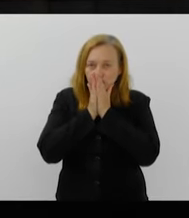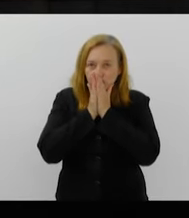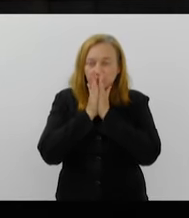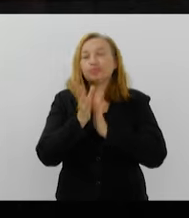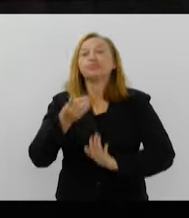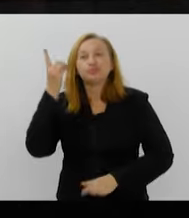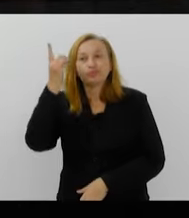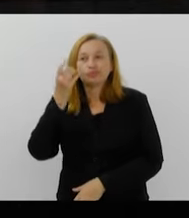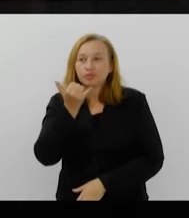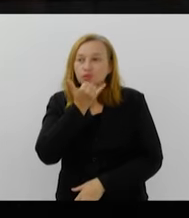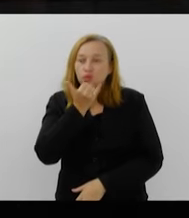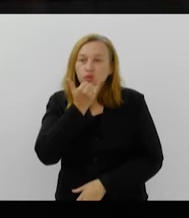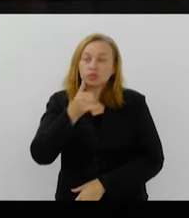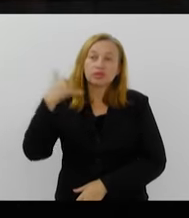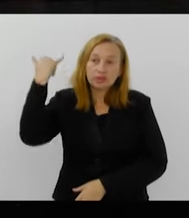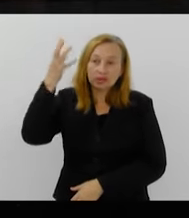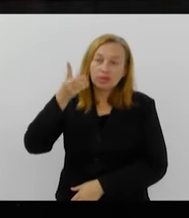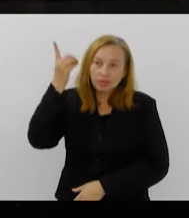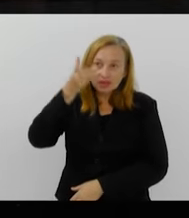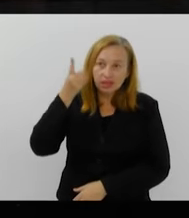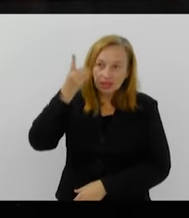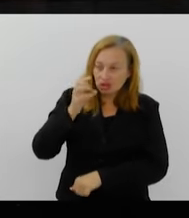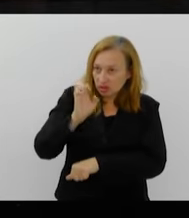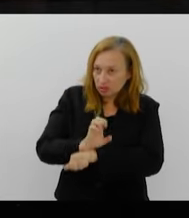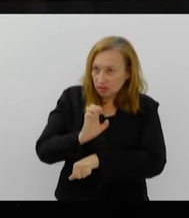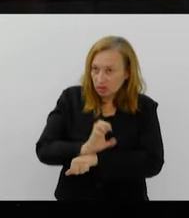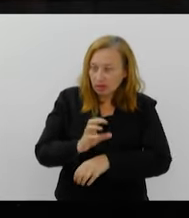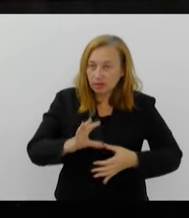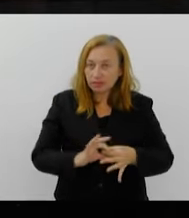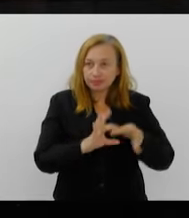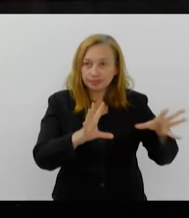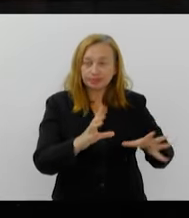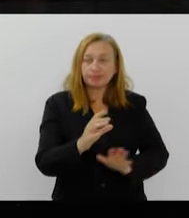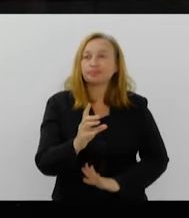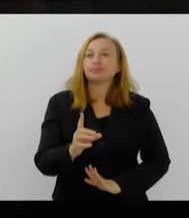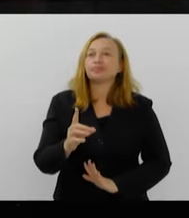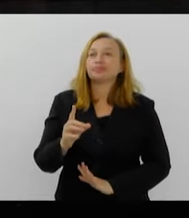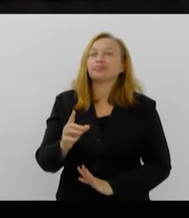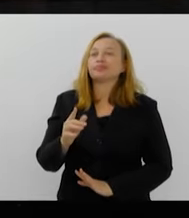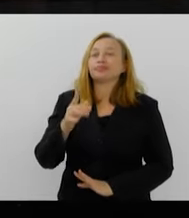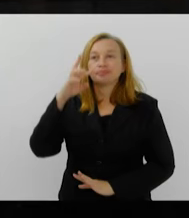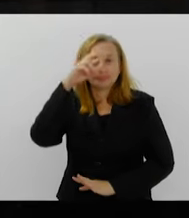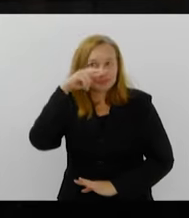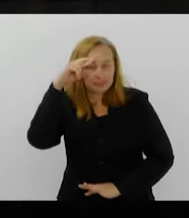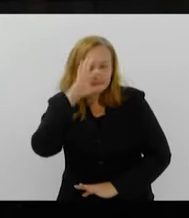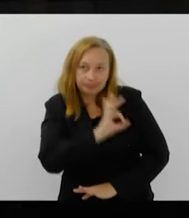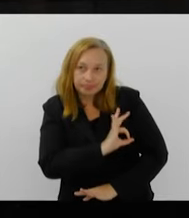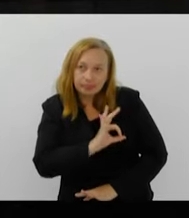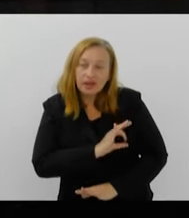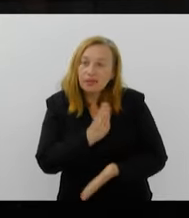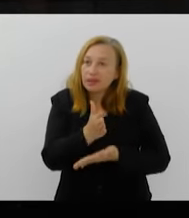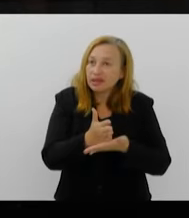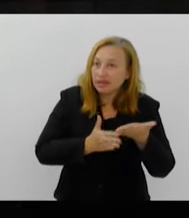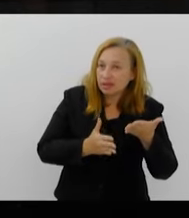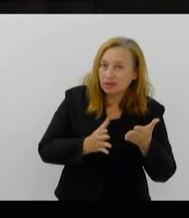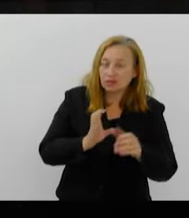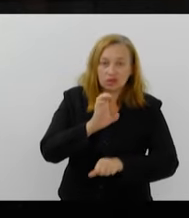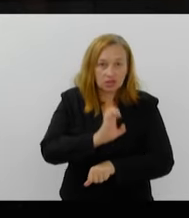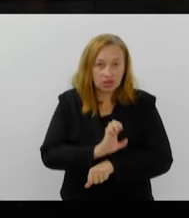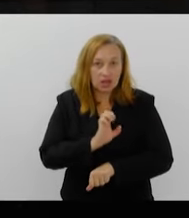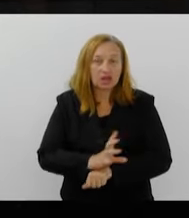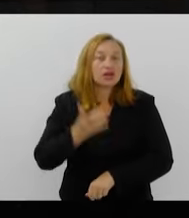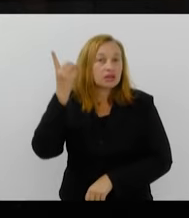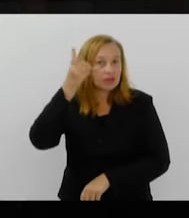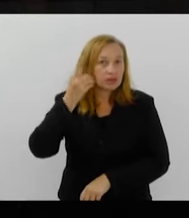deputado estadual, um projeto que dava autonomia para a perícia e foi questionado na justiça. Metade dos estados,